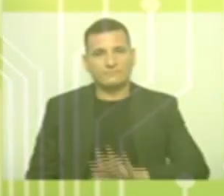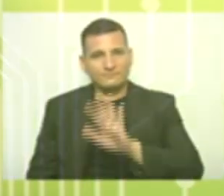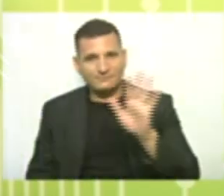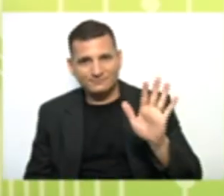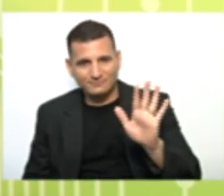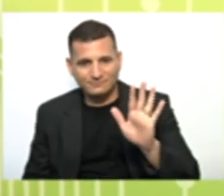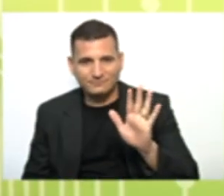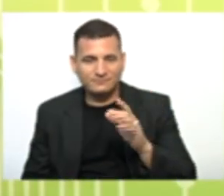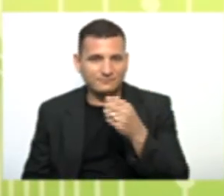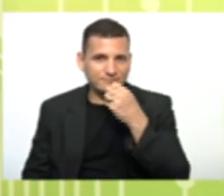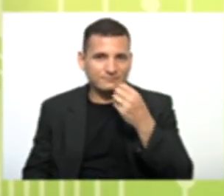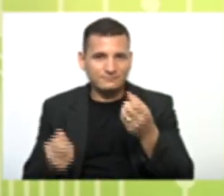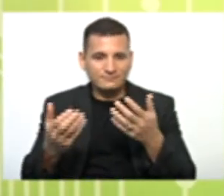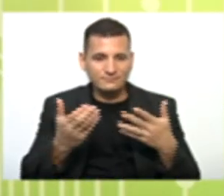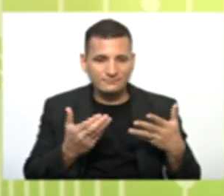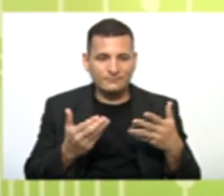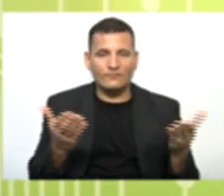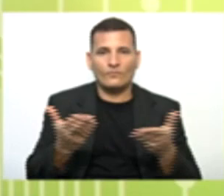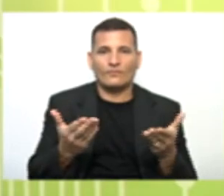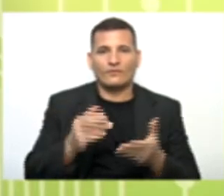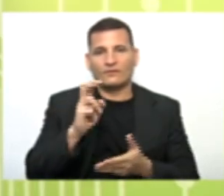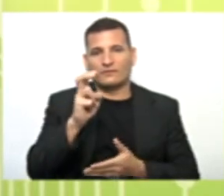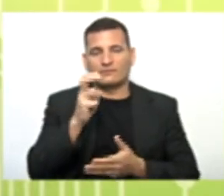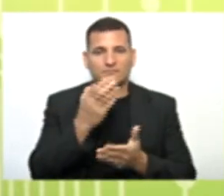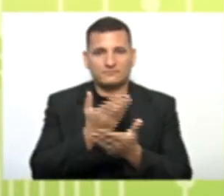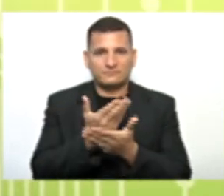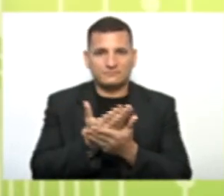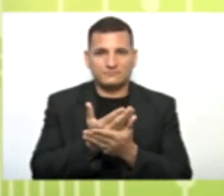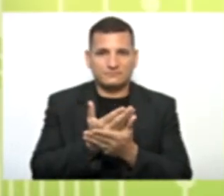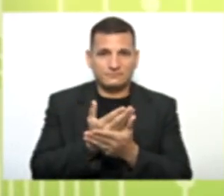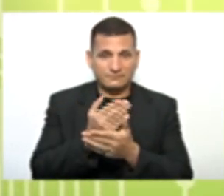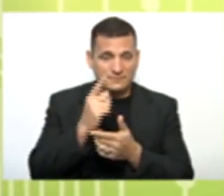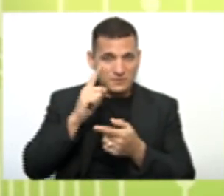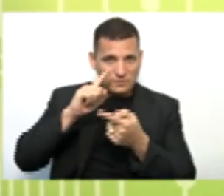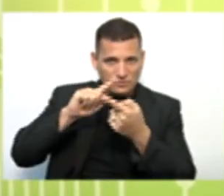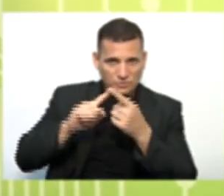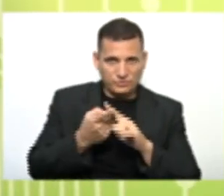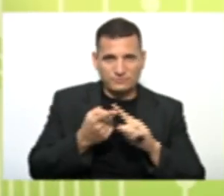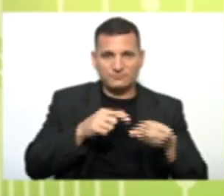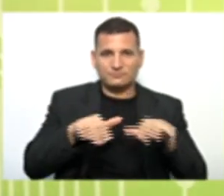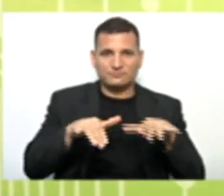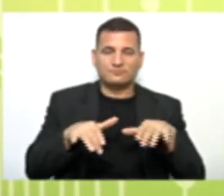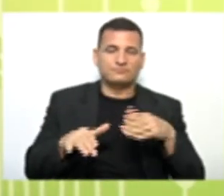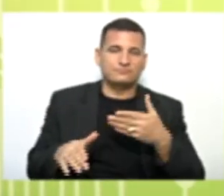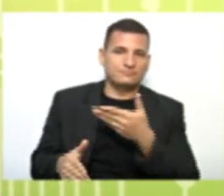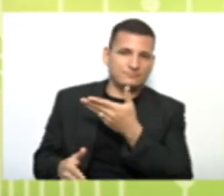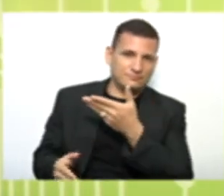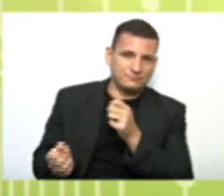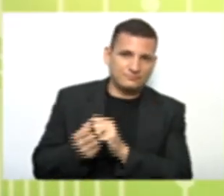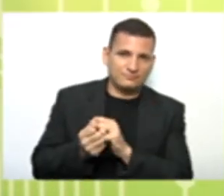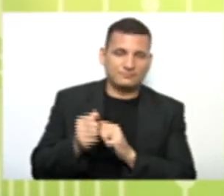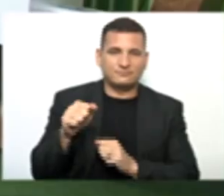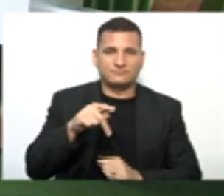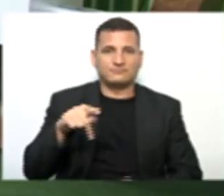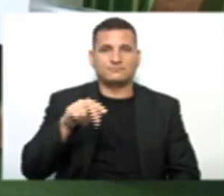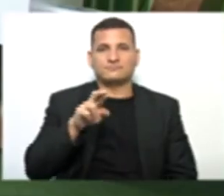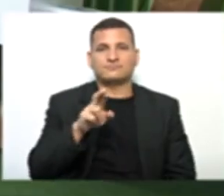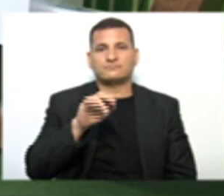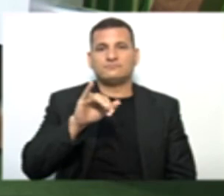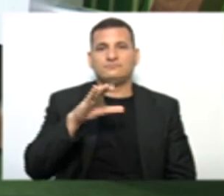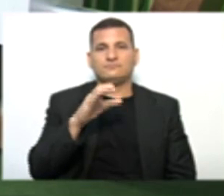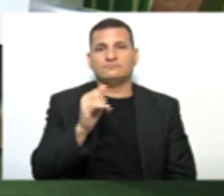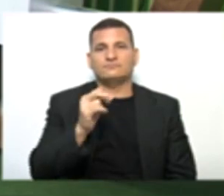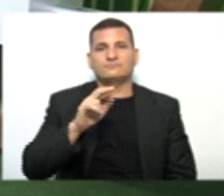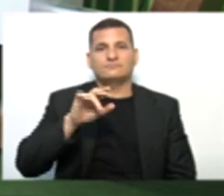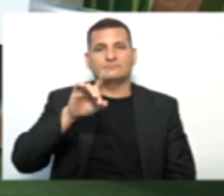Fala pessoal, sejam bem-vindos à nossa quinta aula de Lógica de Programação. E eu aqui juntamente com o professor Ricardo, né professor?